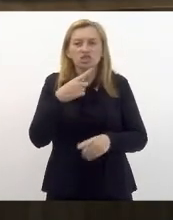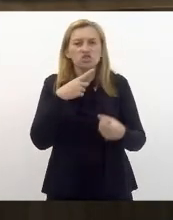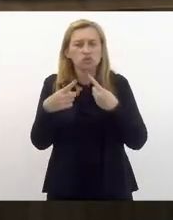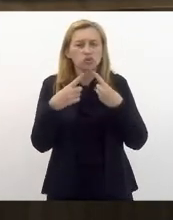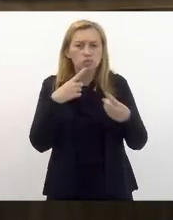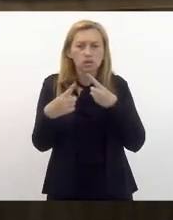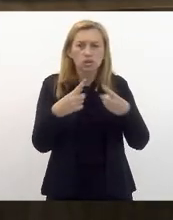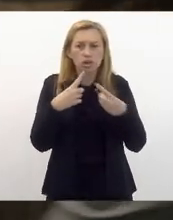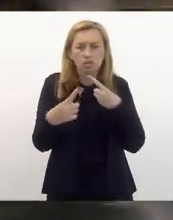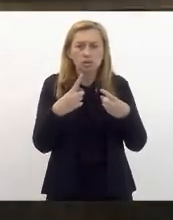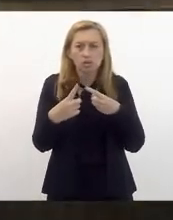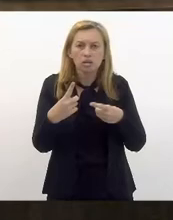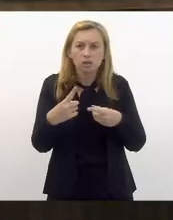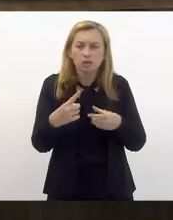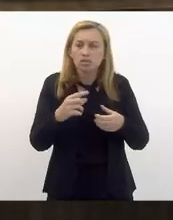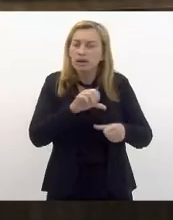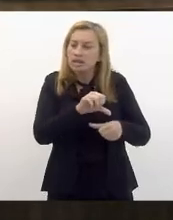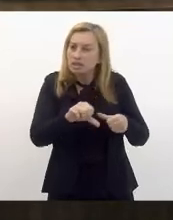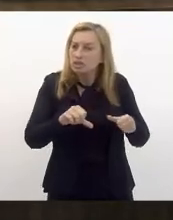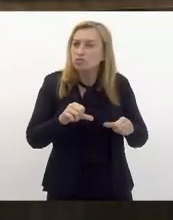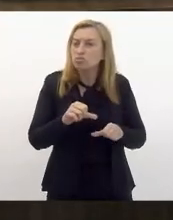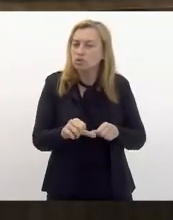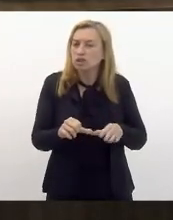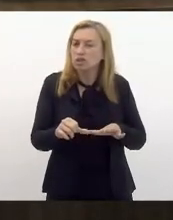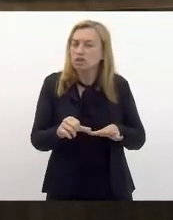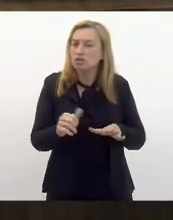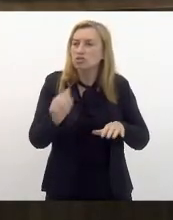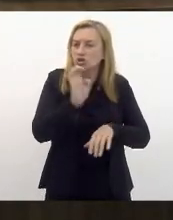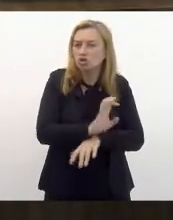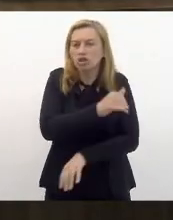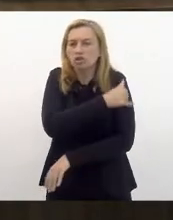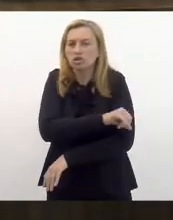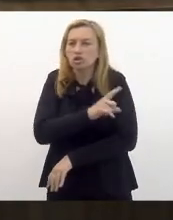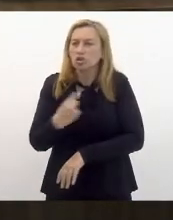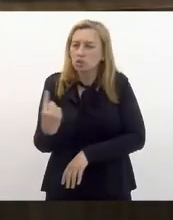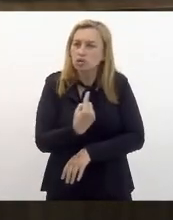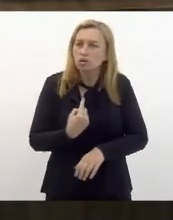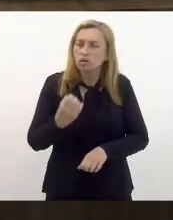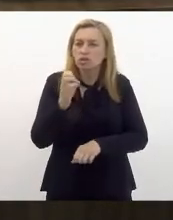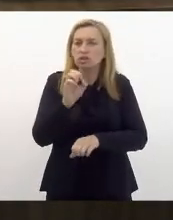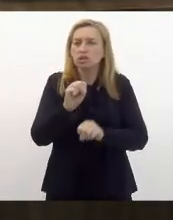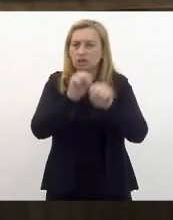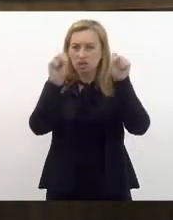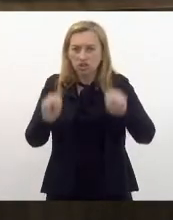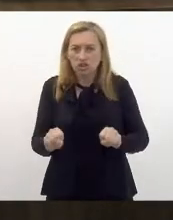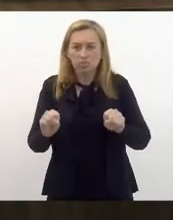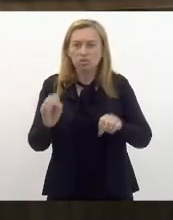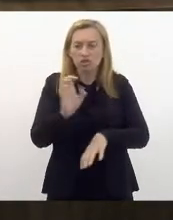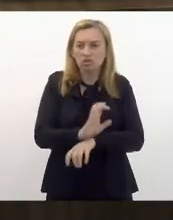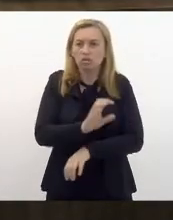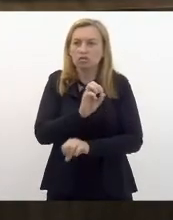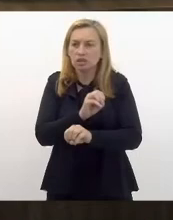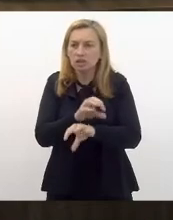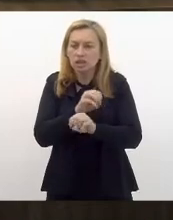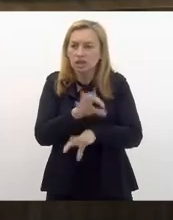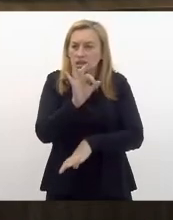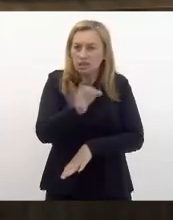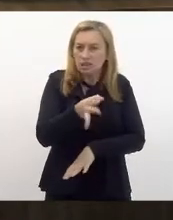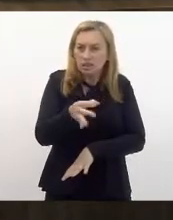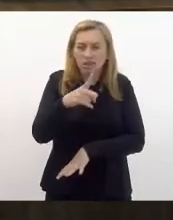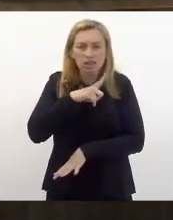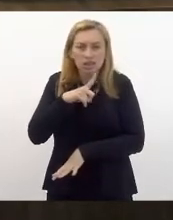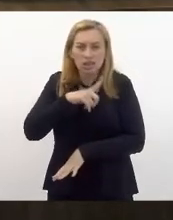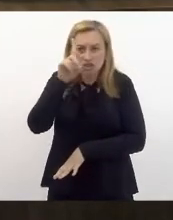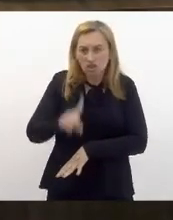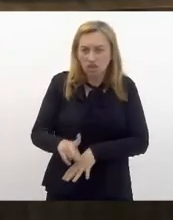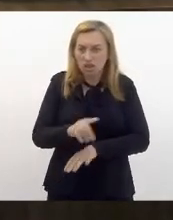para quem formatação dessas mudanças no estado do Rio de Janeiro nosso sistema Estadual de Ensino Garanta o direito